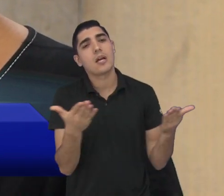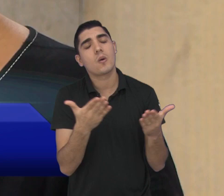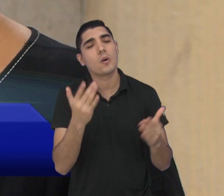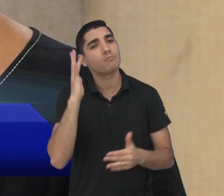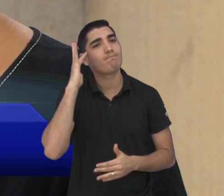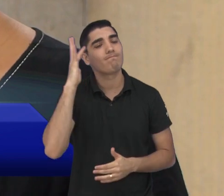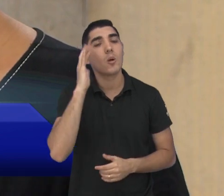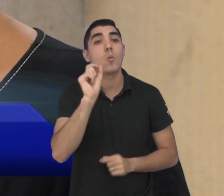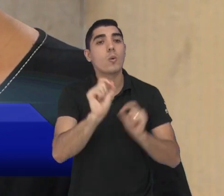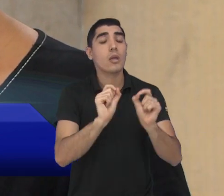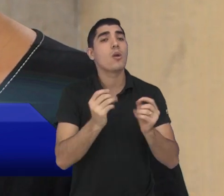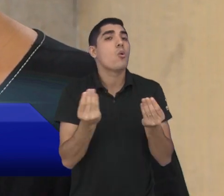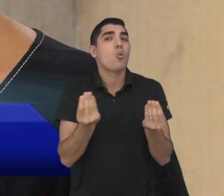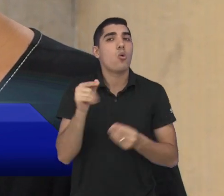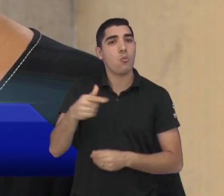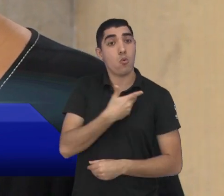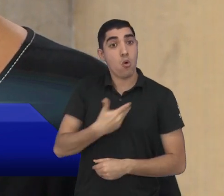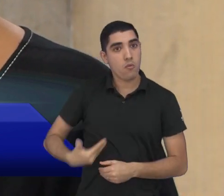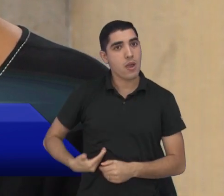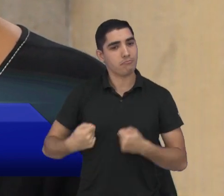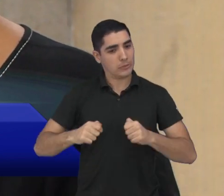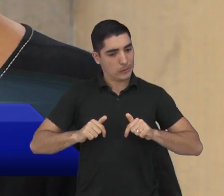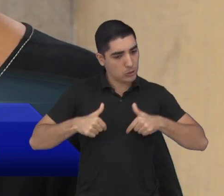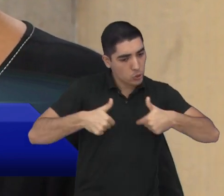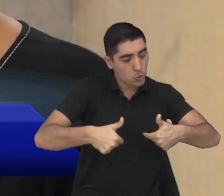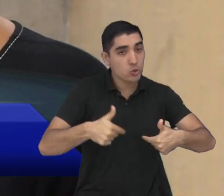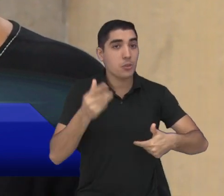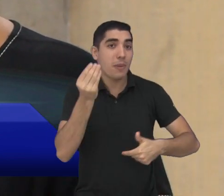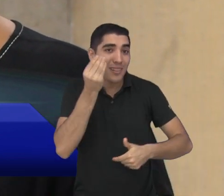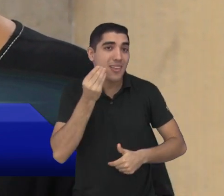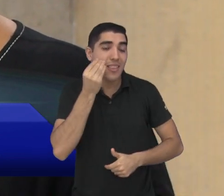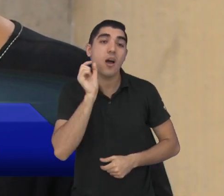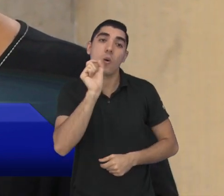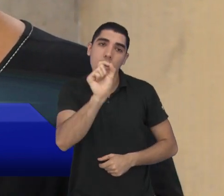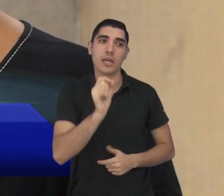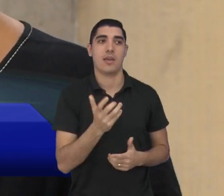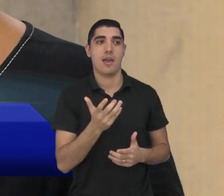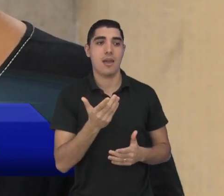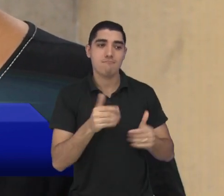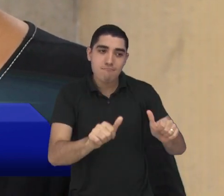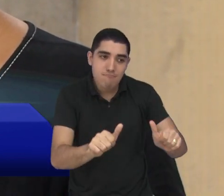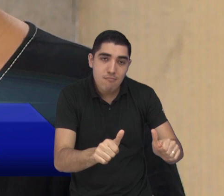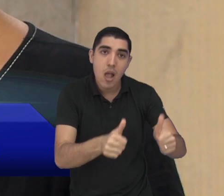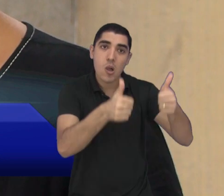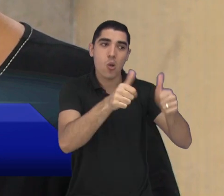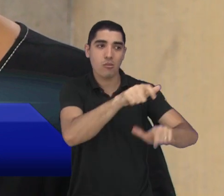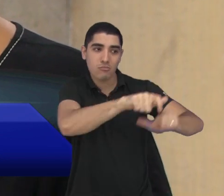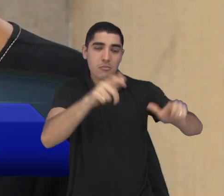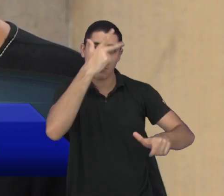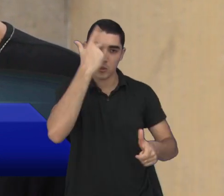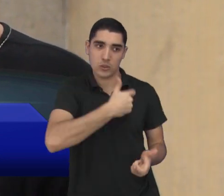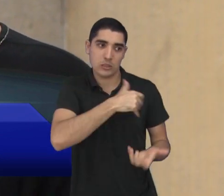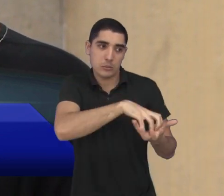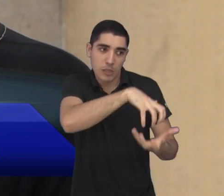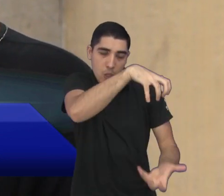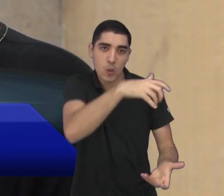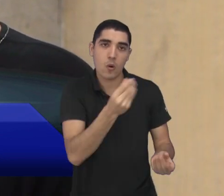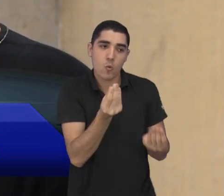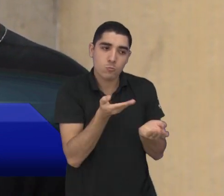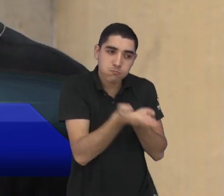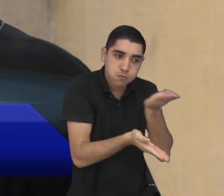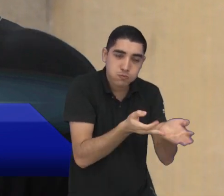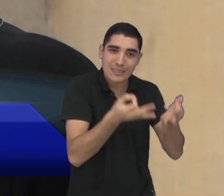políticas públicas são necessárias nesse momento para a gente já pensar numa dinâmica com o envelhecimento da